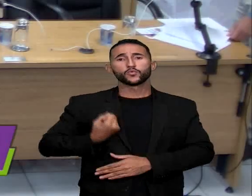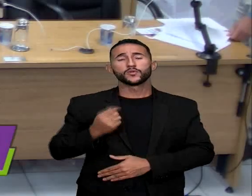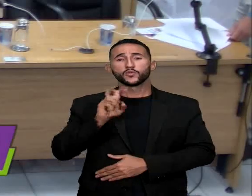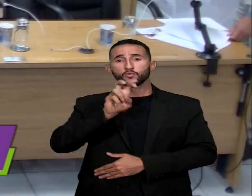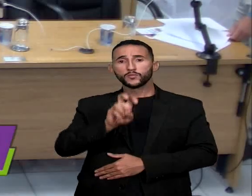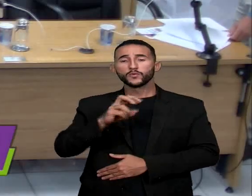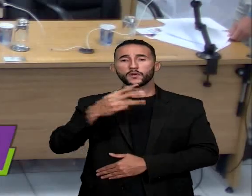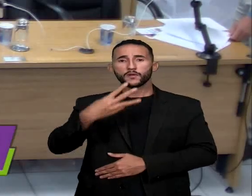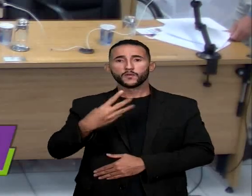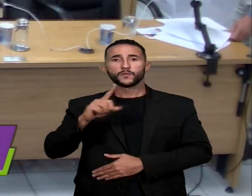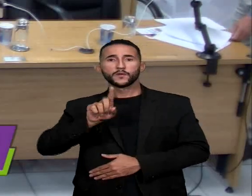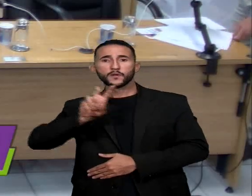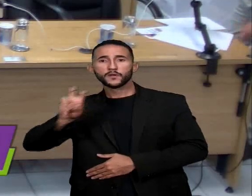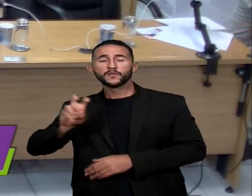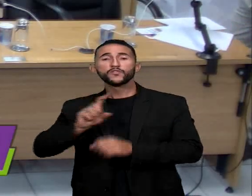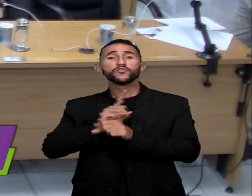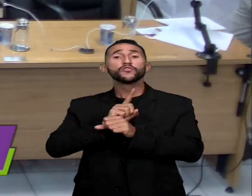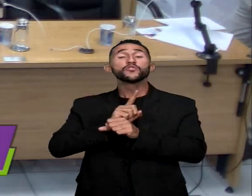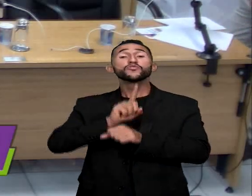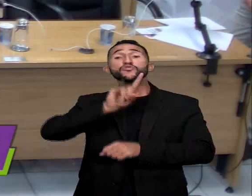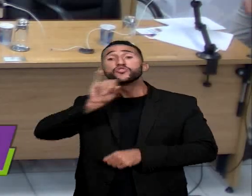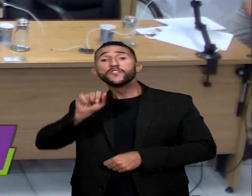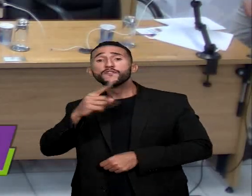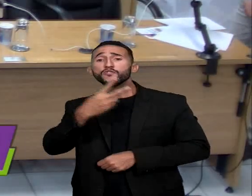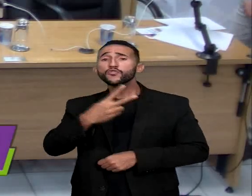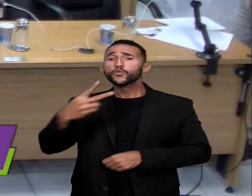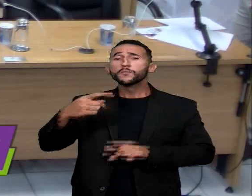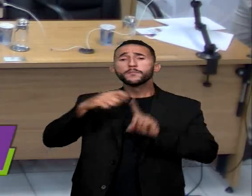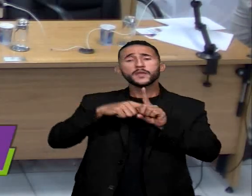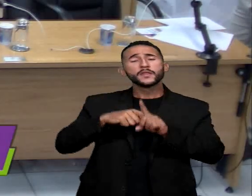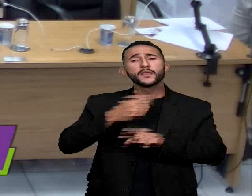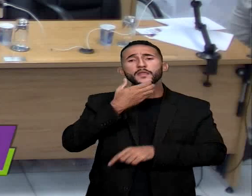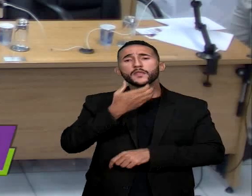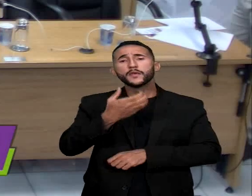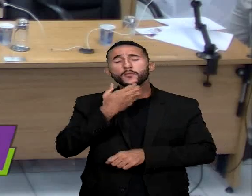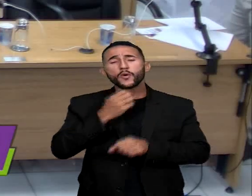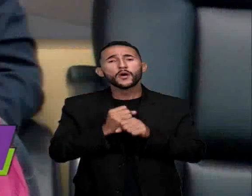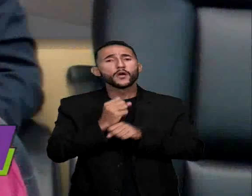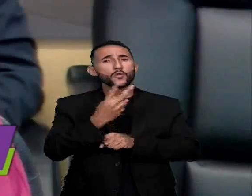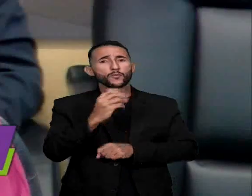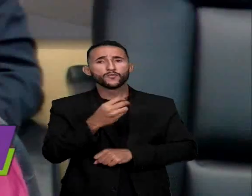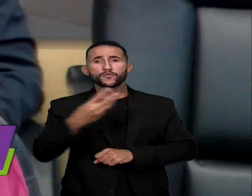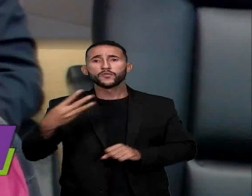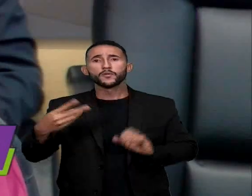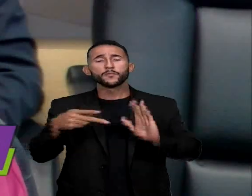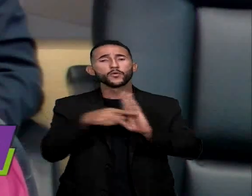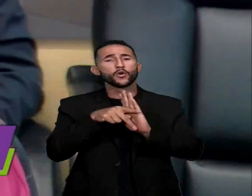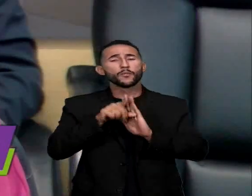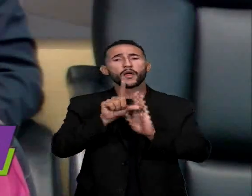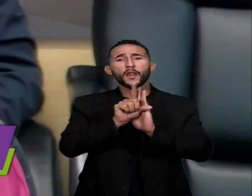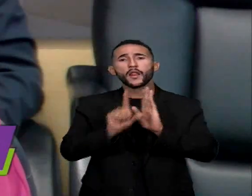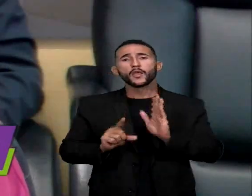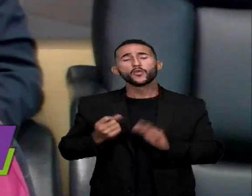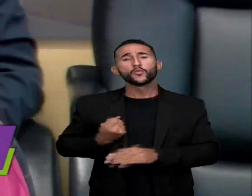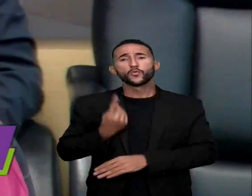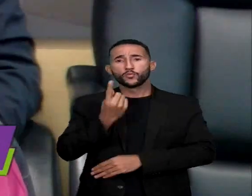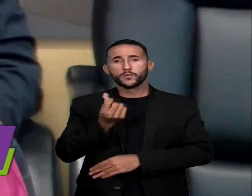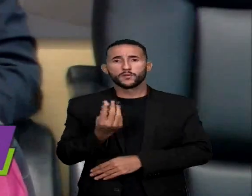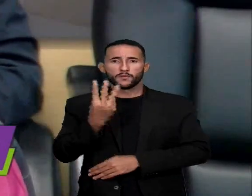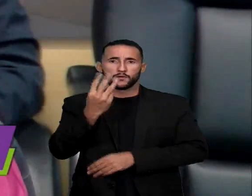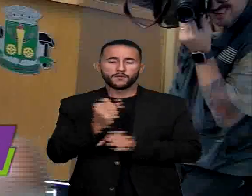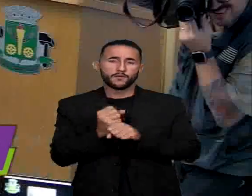5315 de 22 de dezembro de 2023 referente ao projeto de lei 163 de